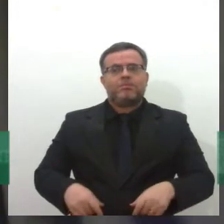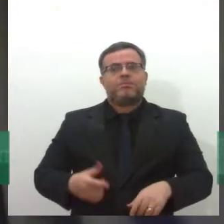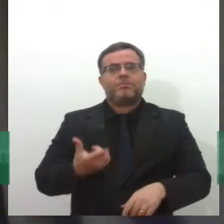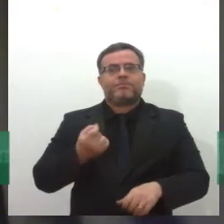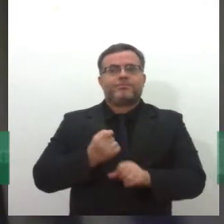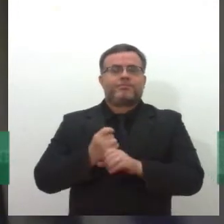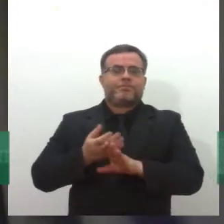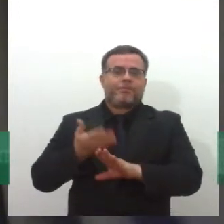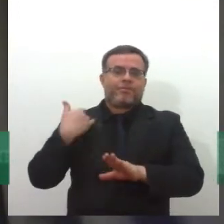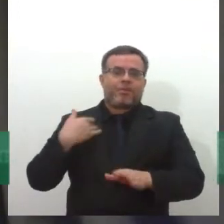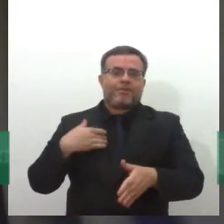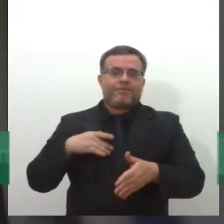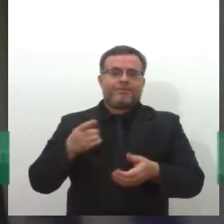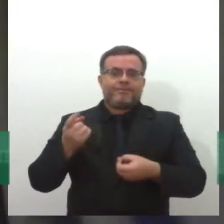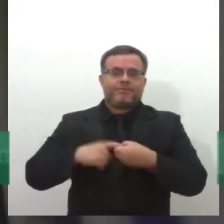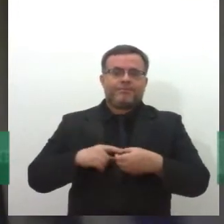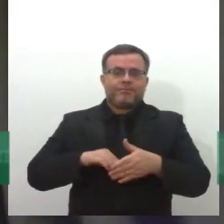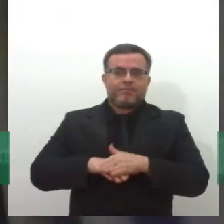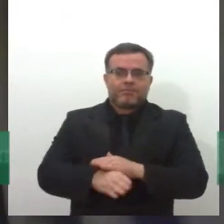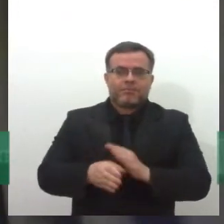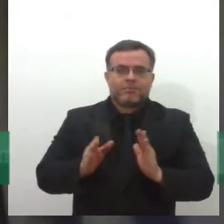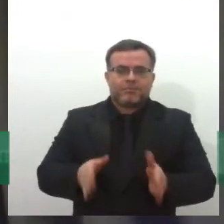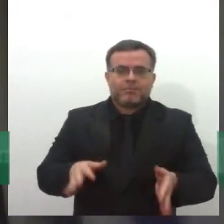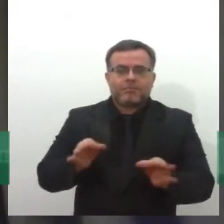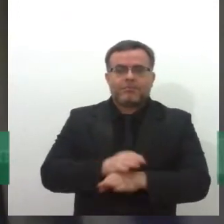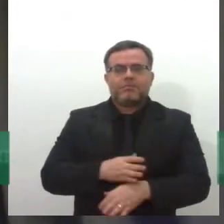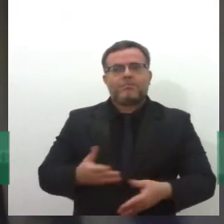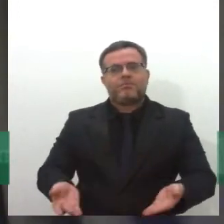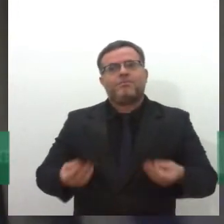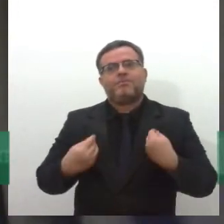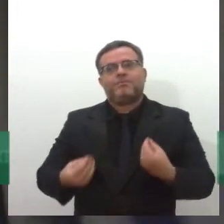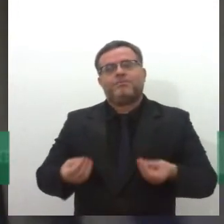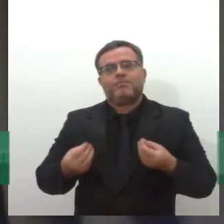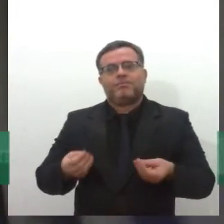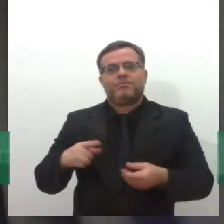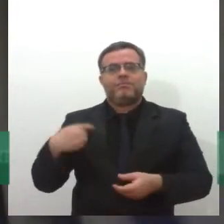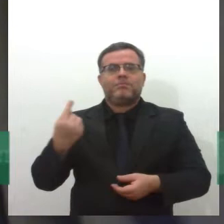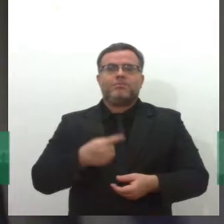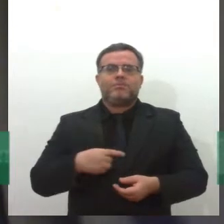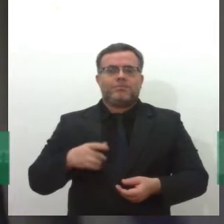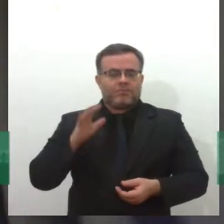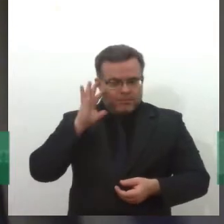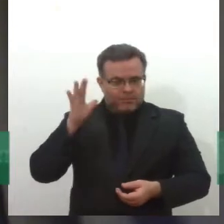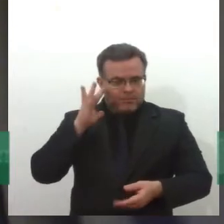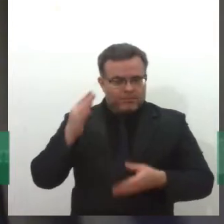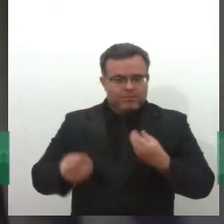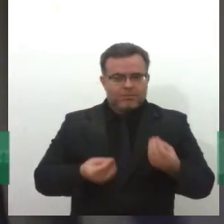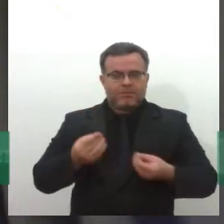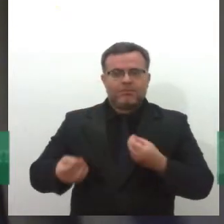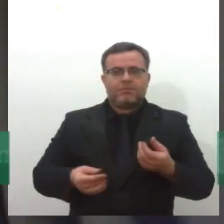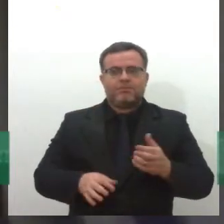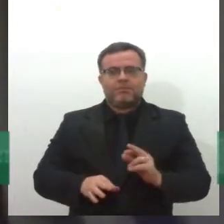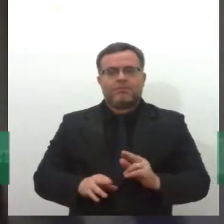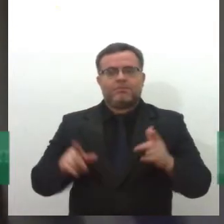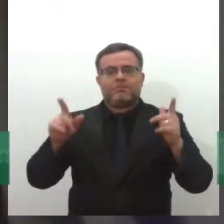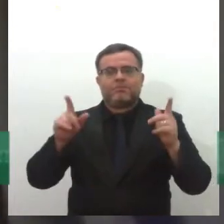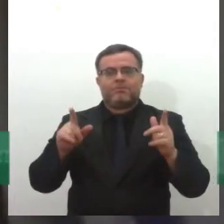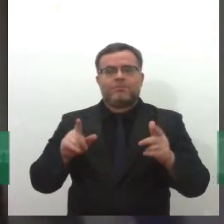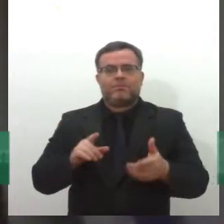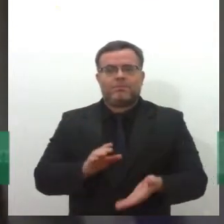atrás em razão de uma questão conjuntural. Então, a gente acha que esse remédio é totalmente equivocado